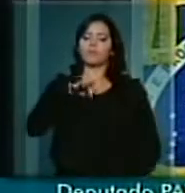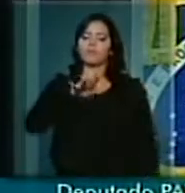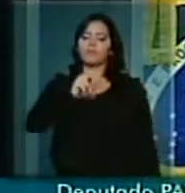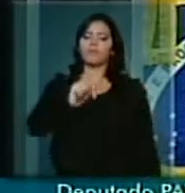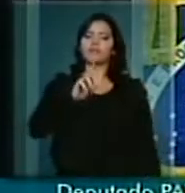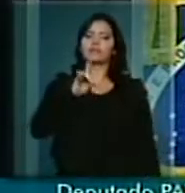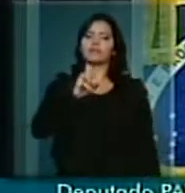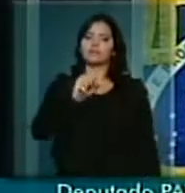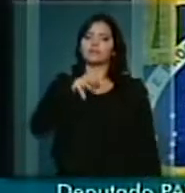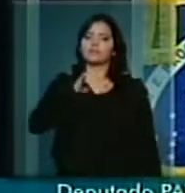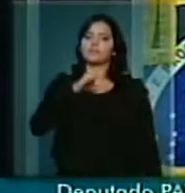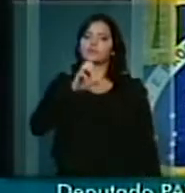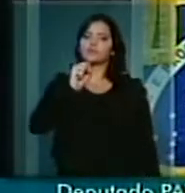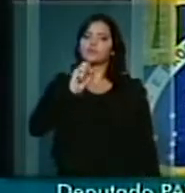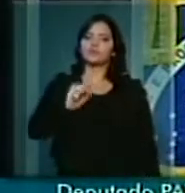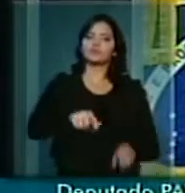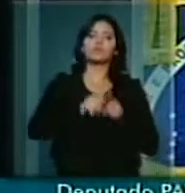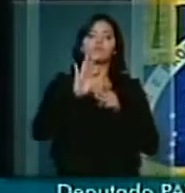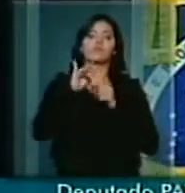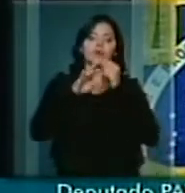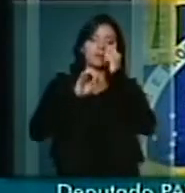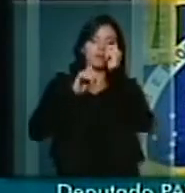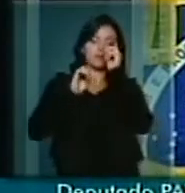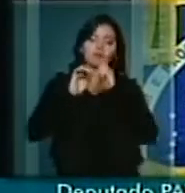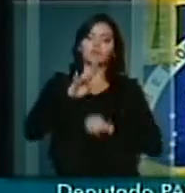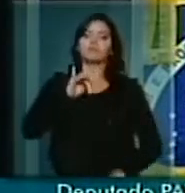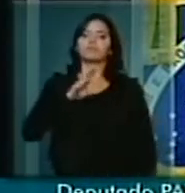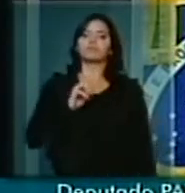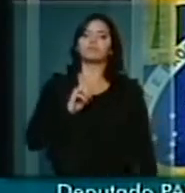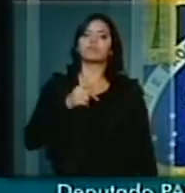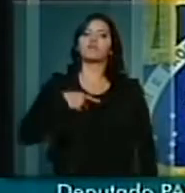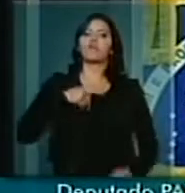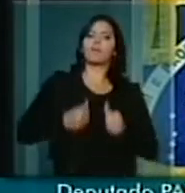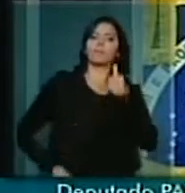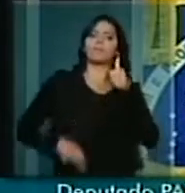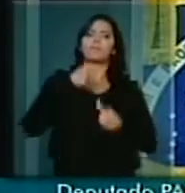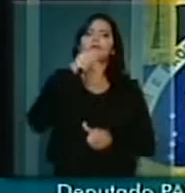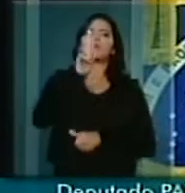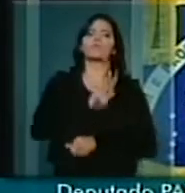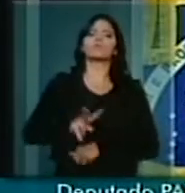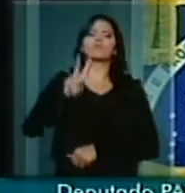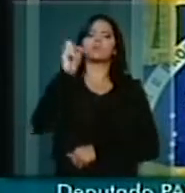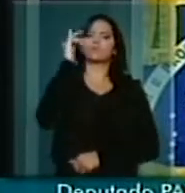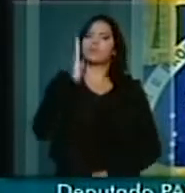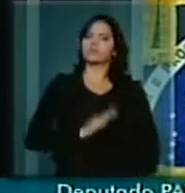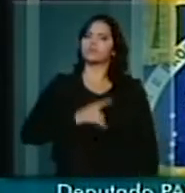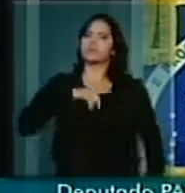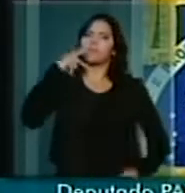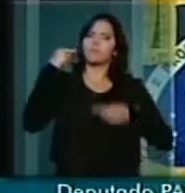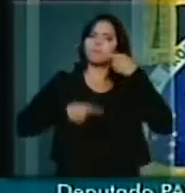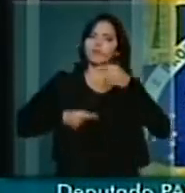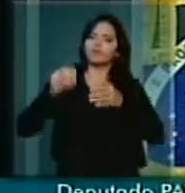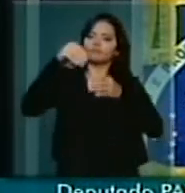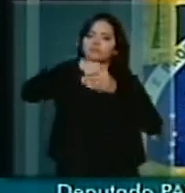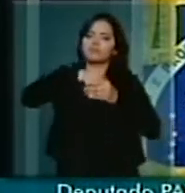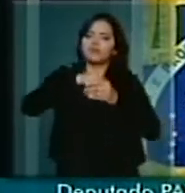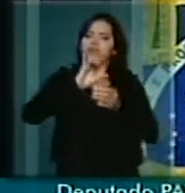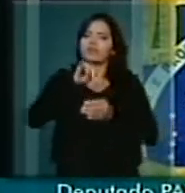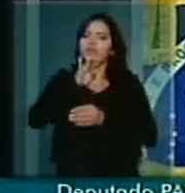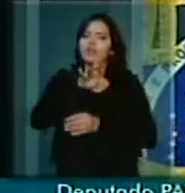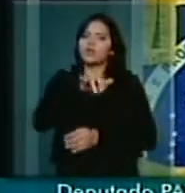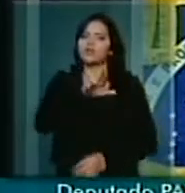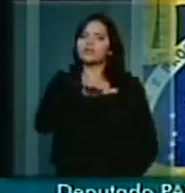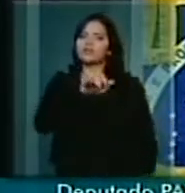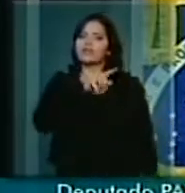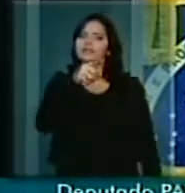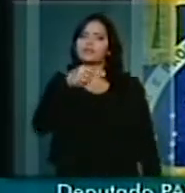Missões, criando campus em Frederico Westphalen. Foi a primeira universidade do Brasil a ter uma política de interiorização. Na época chegou